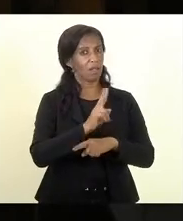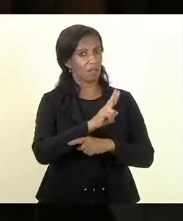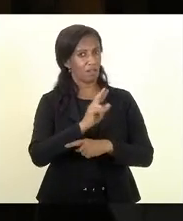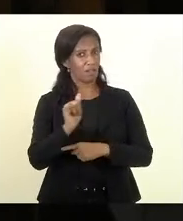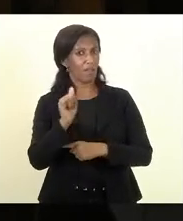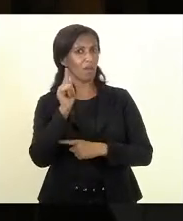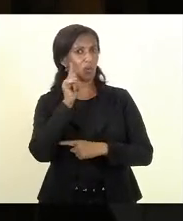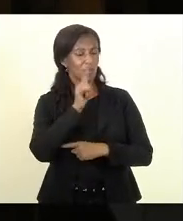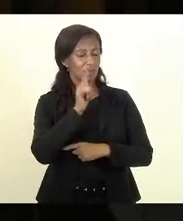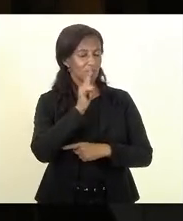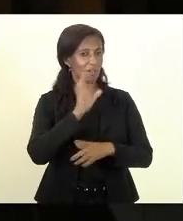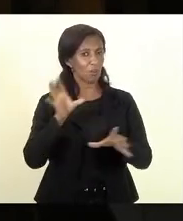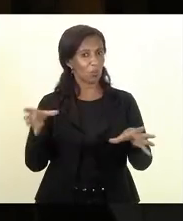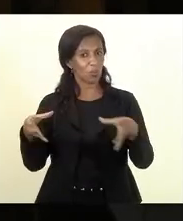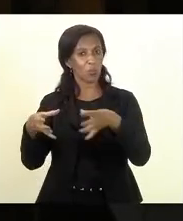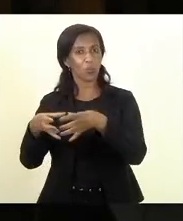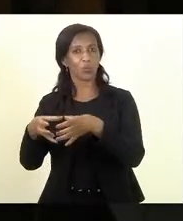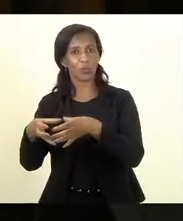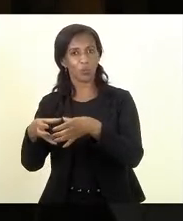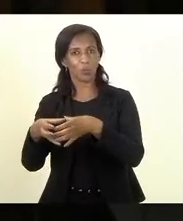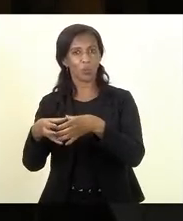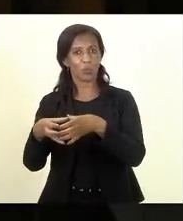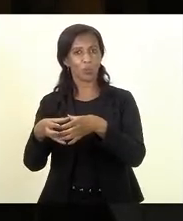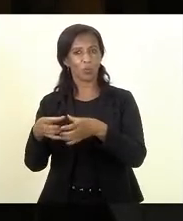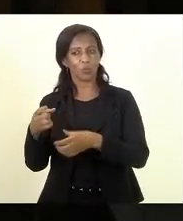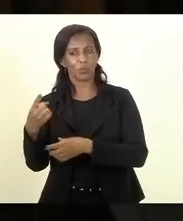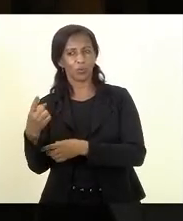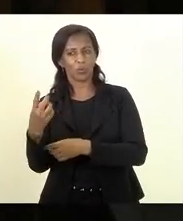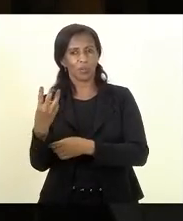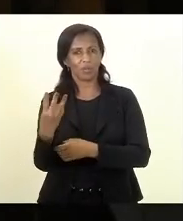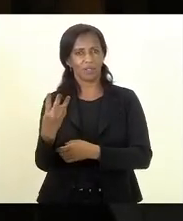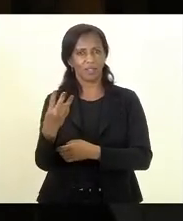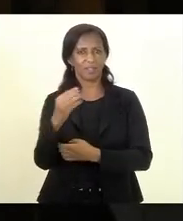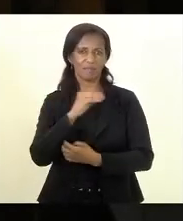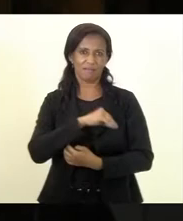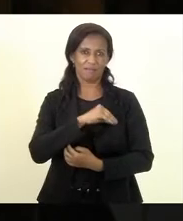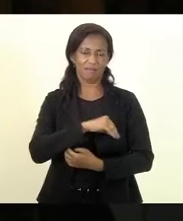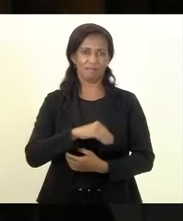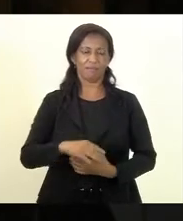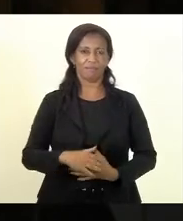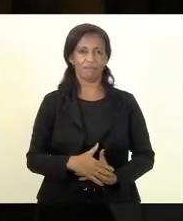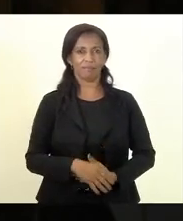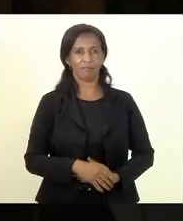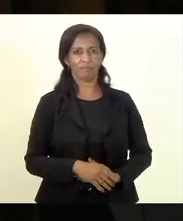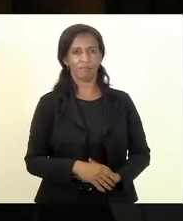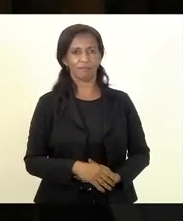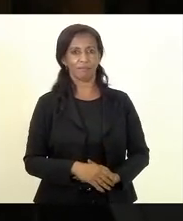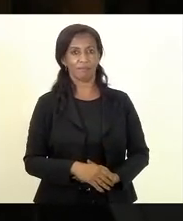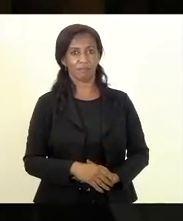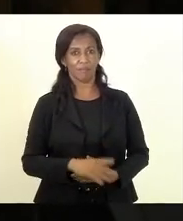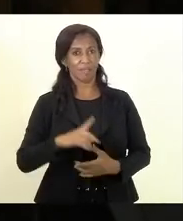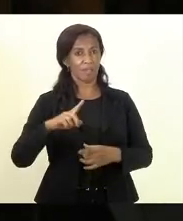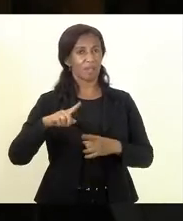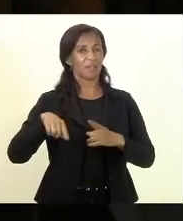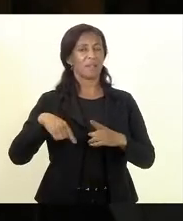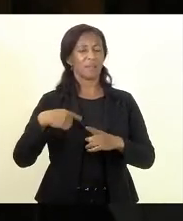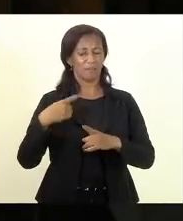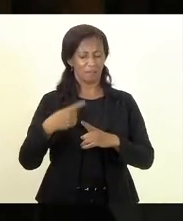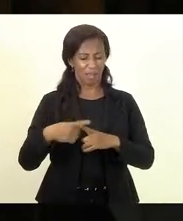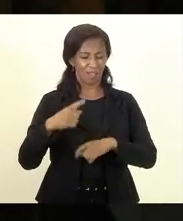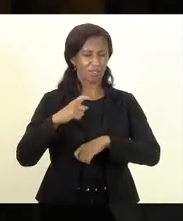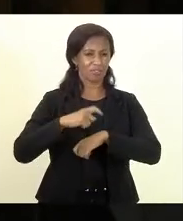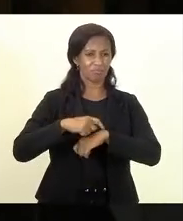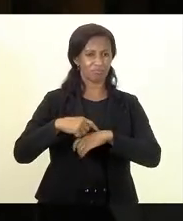a camada de 1 a 3 salários mínimos. Então, e ainda há muito tempo pela